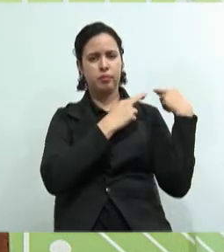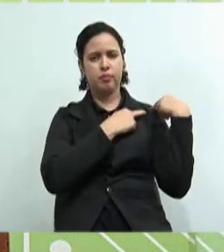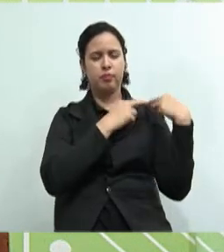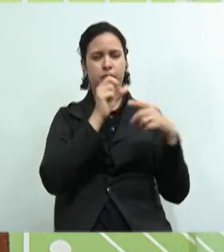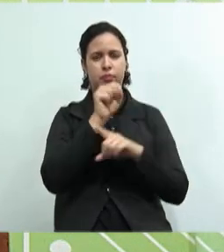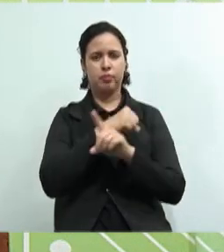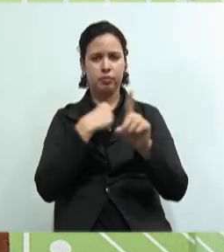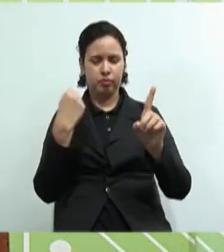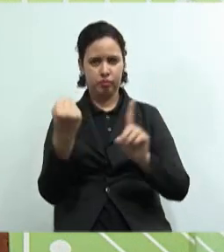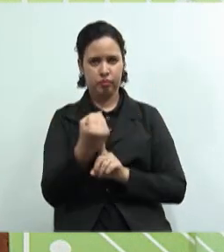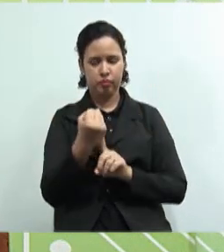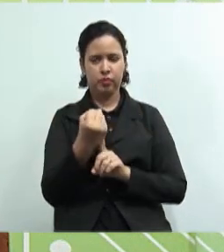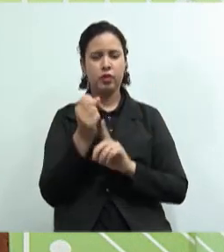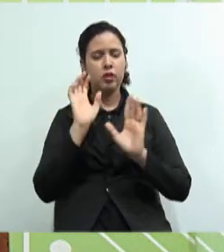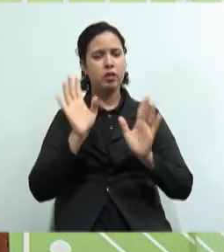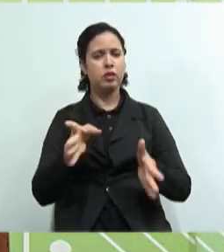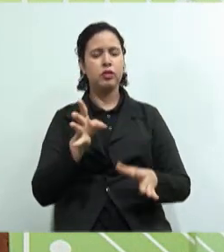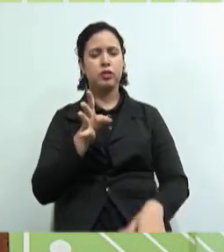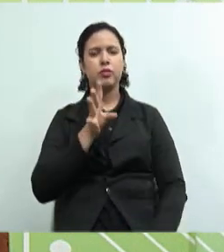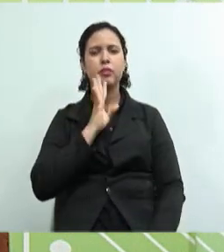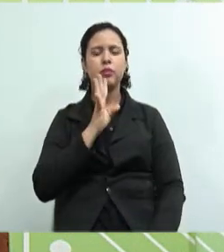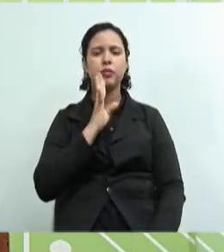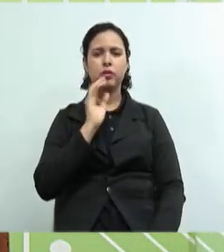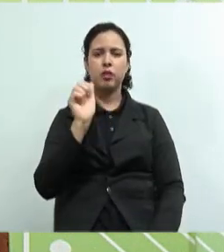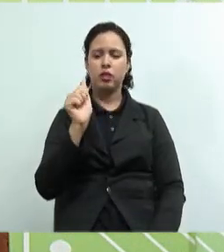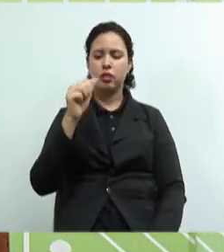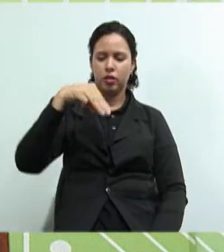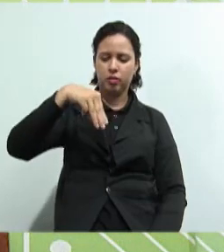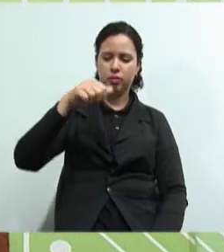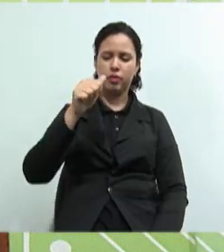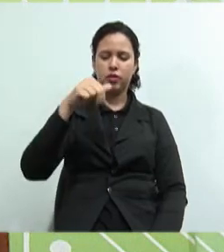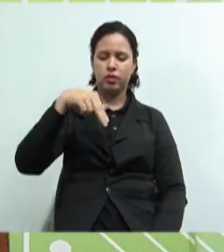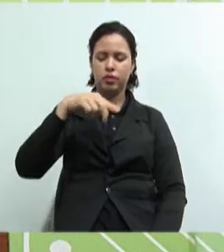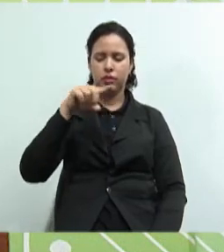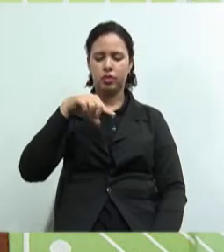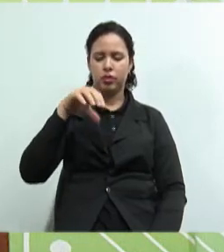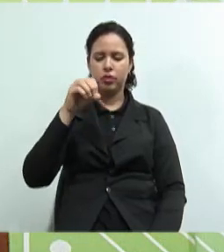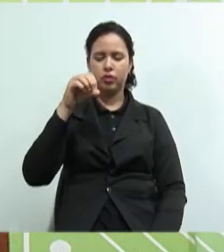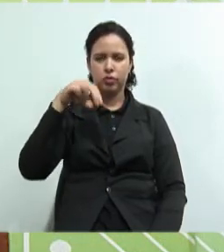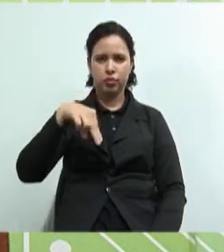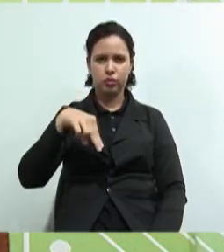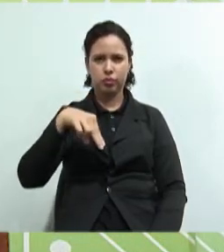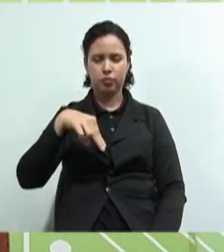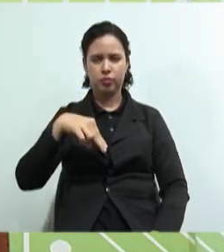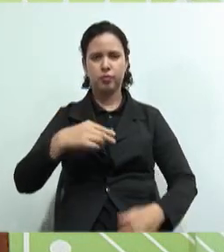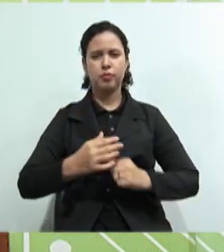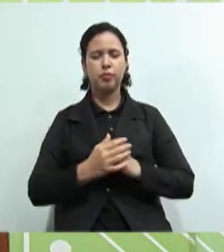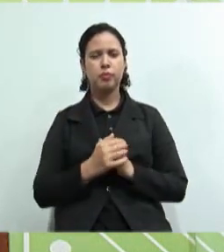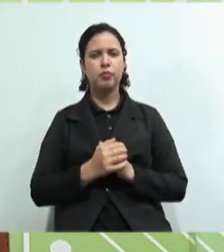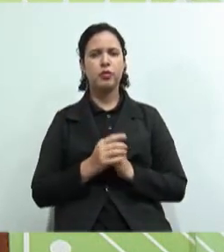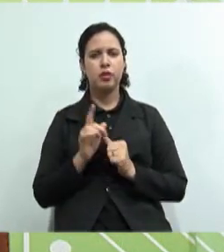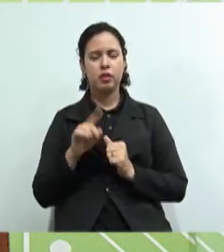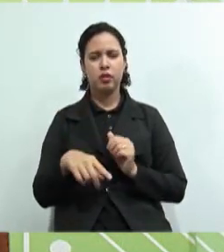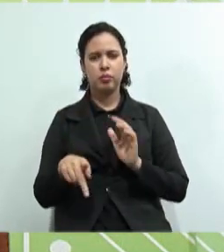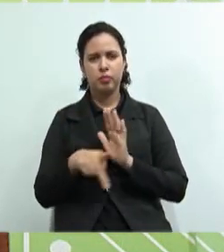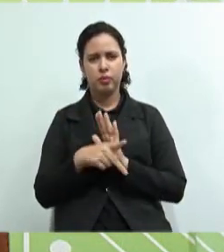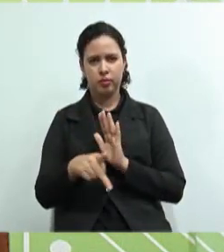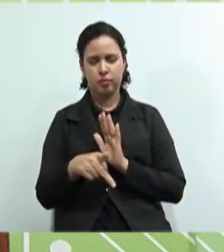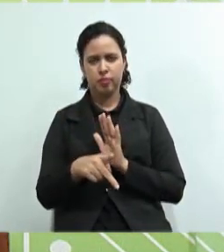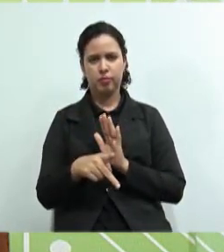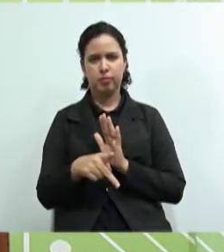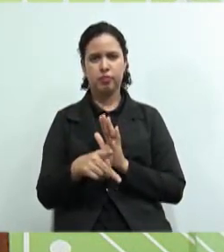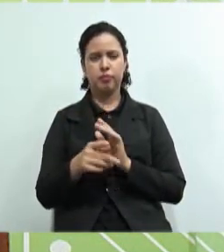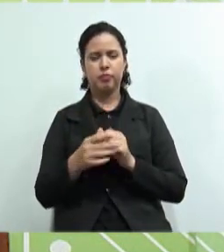empresa americana, e ela já chegou aqui no Brasil, ela faz vendas online, e essa Whole Foods é uma rede de supermercados que pertence ao grupo da